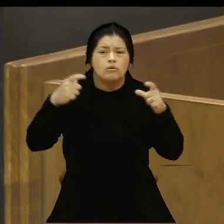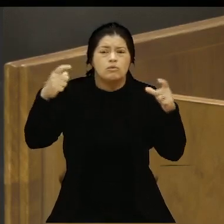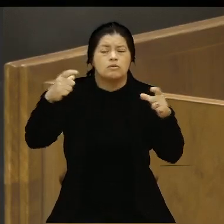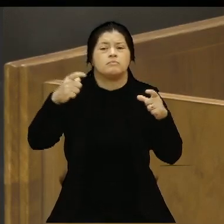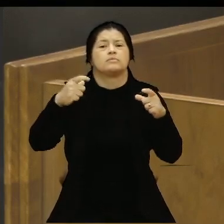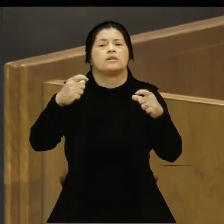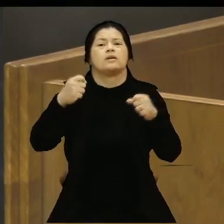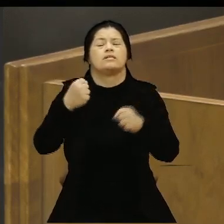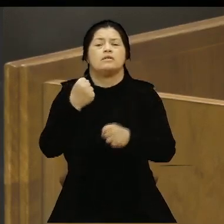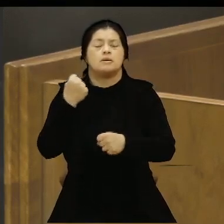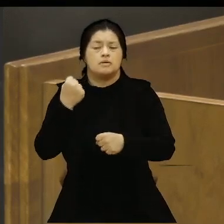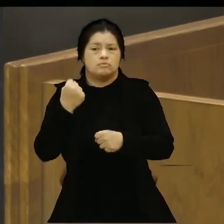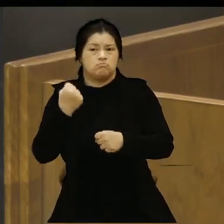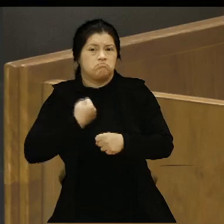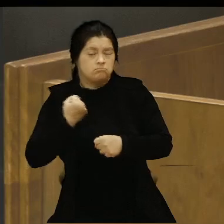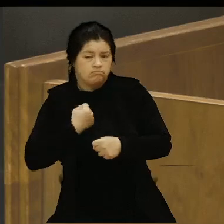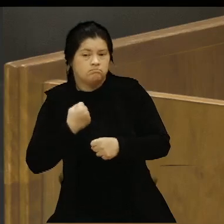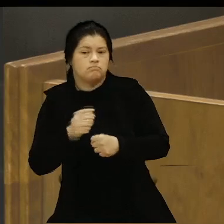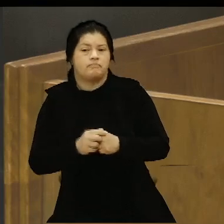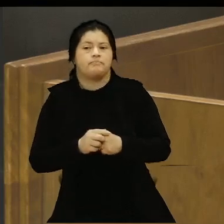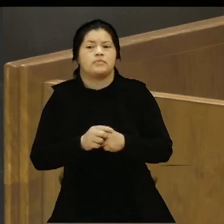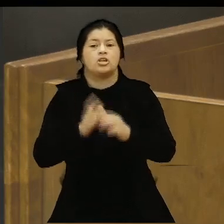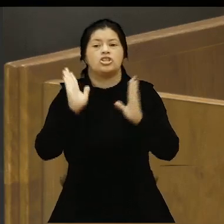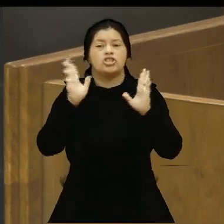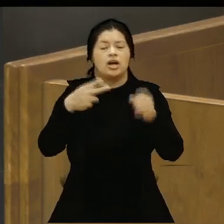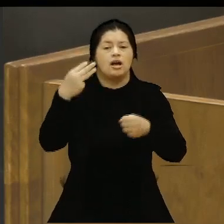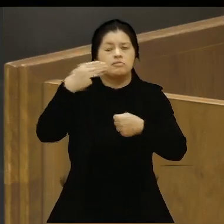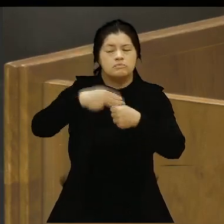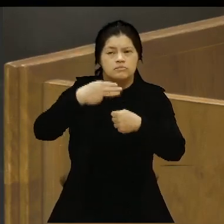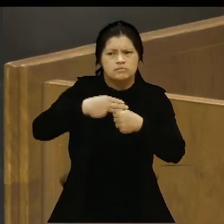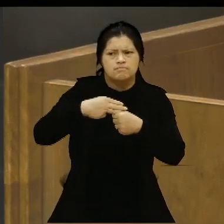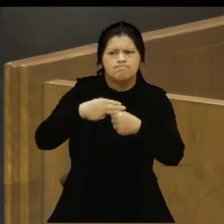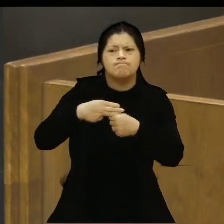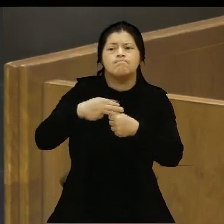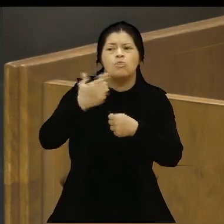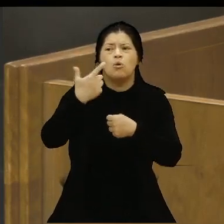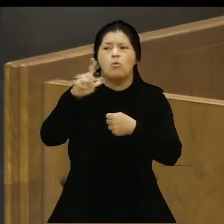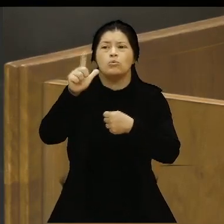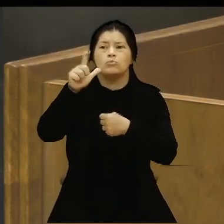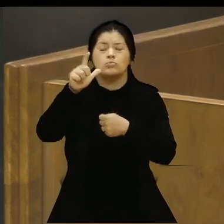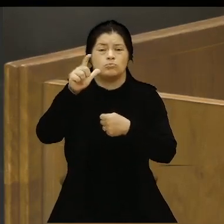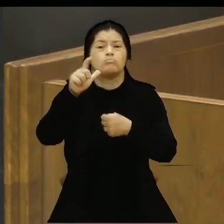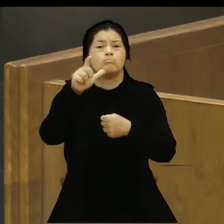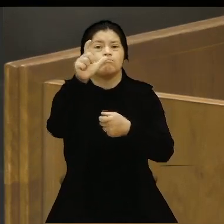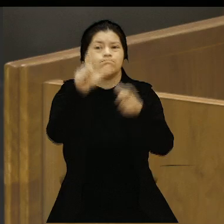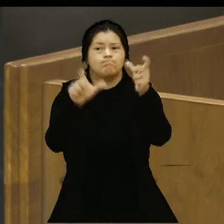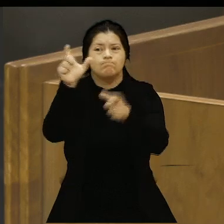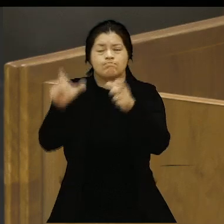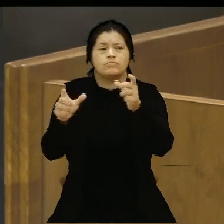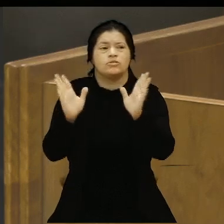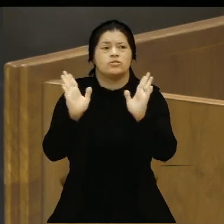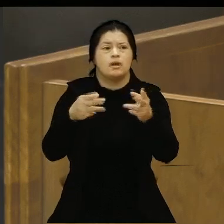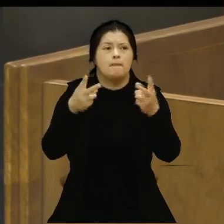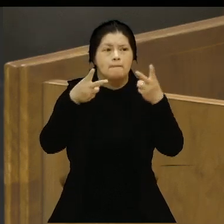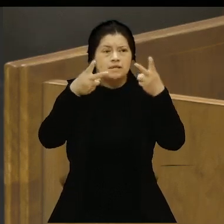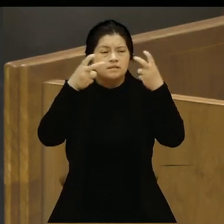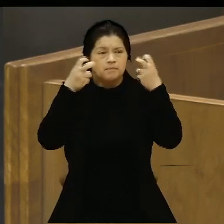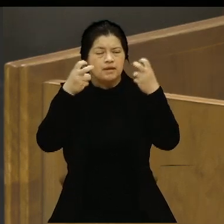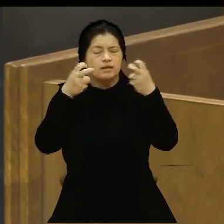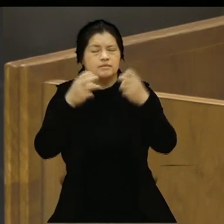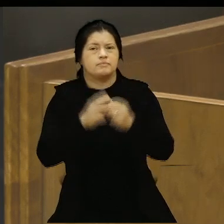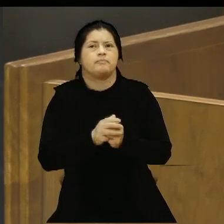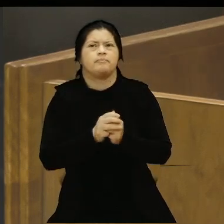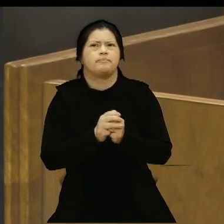para municípios aqui da região, inclusive, que já se ligaram para isso, então fiquemos atentos. Único